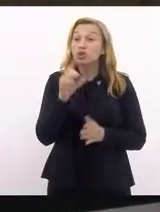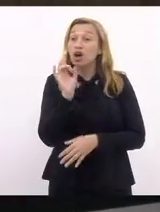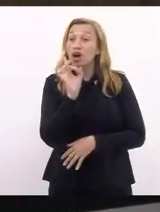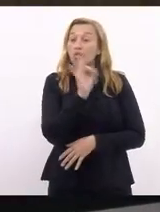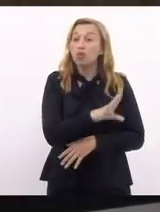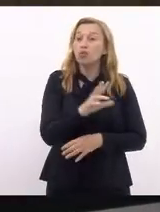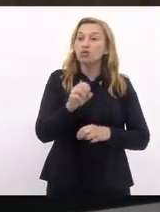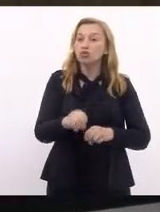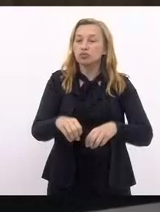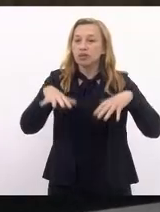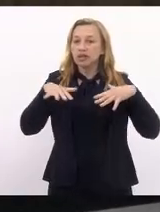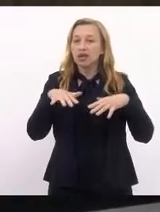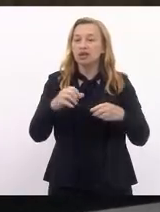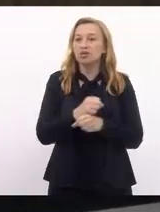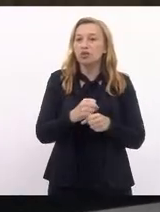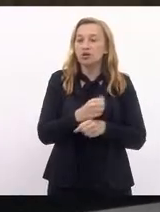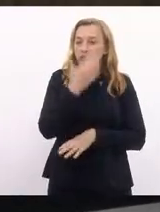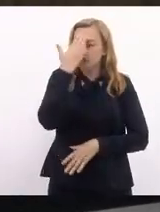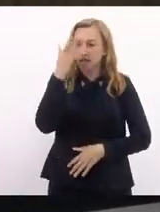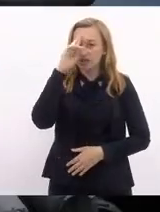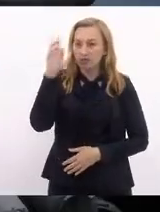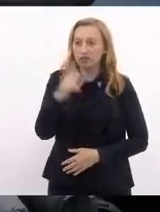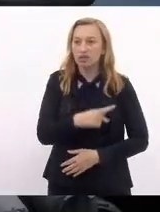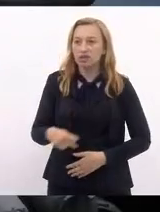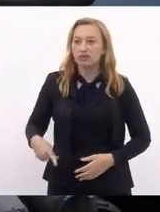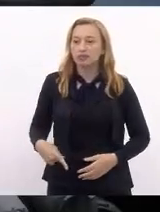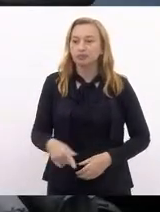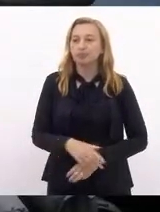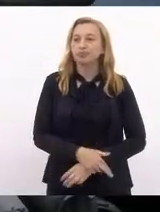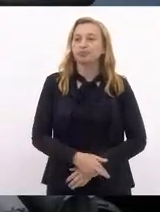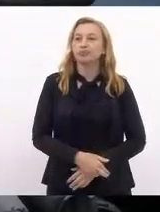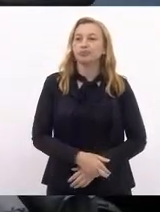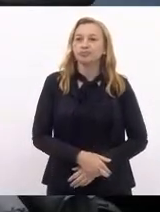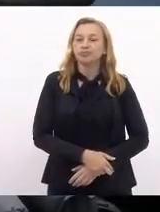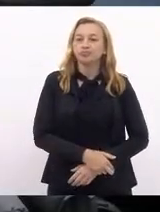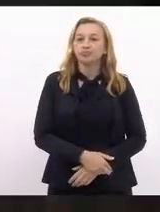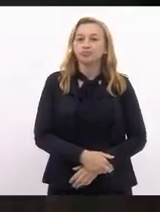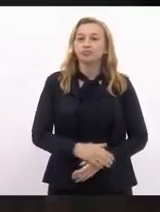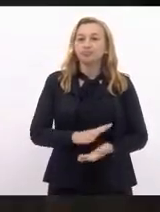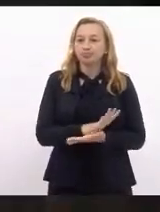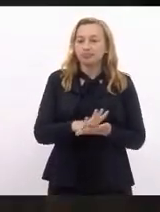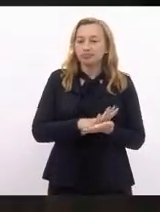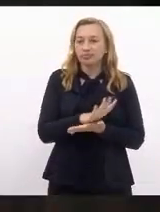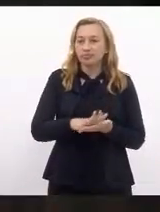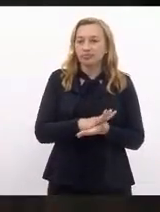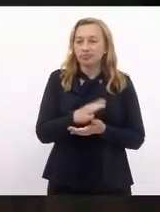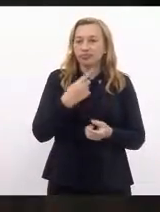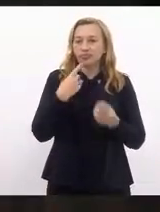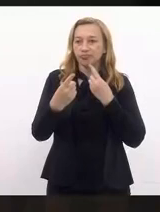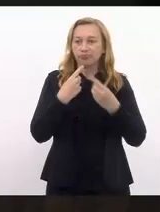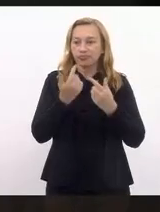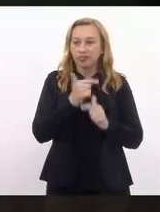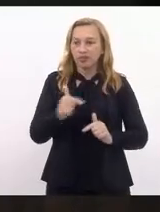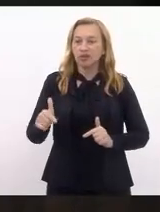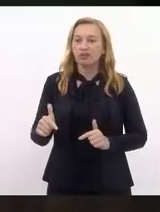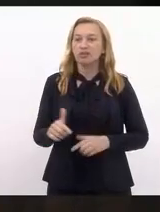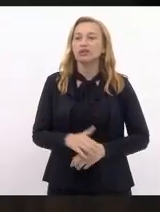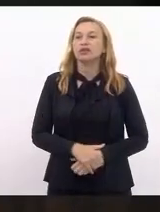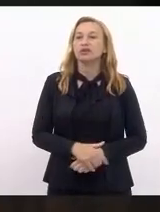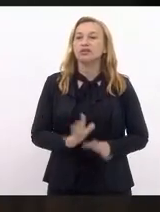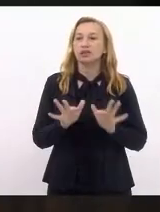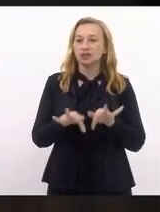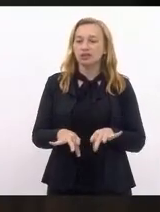plenária do ano Obrigado presidente e não havendo mais Quem Queira discutir encerrada a